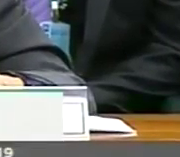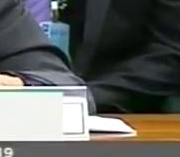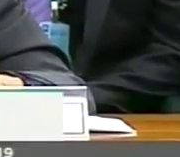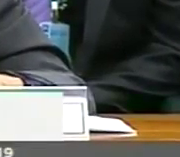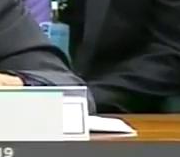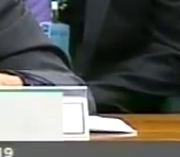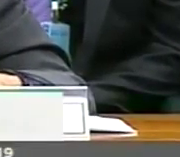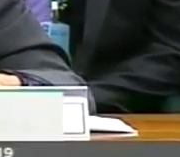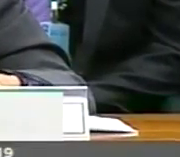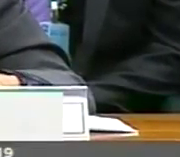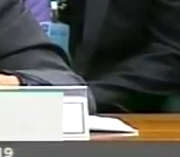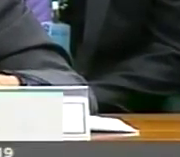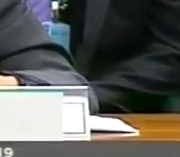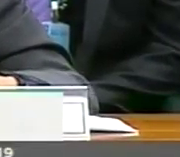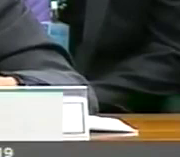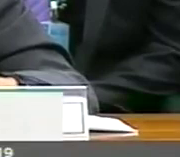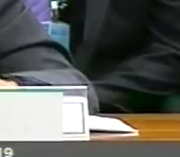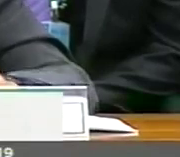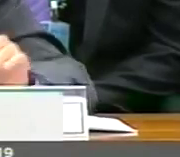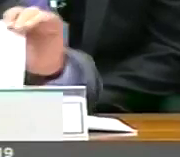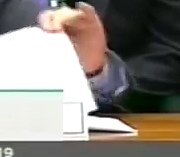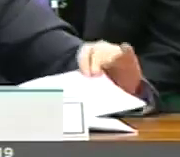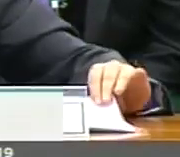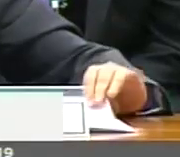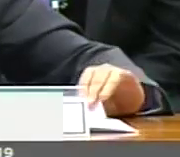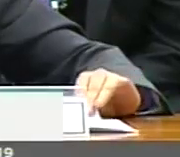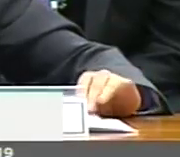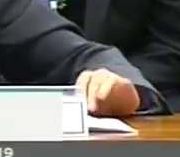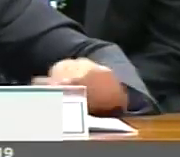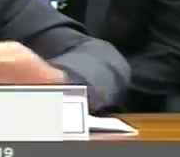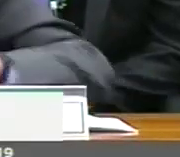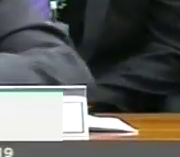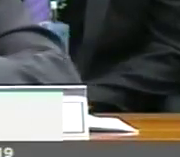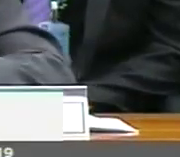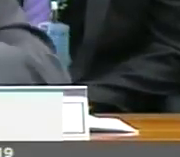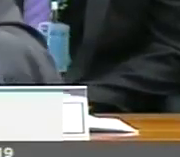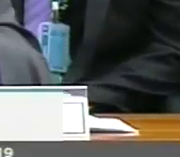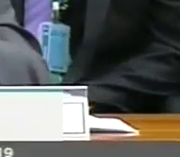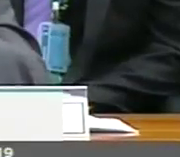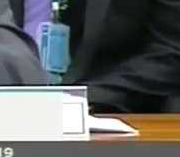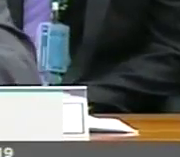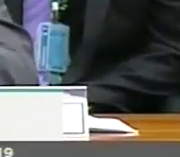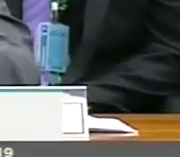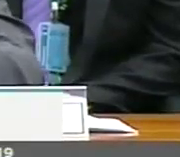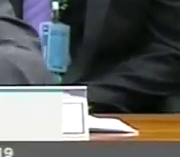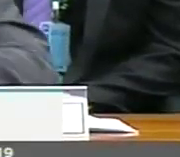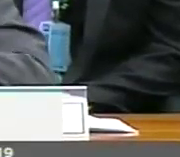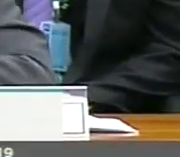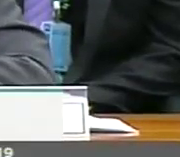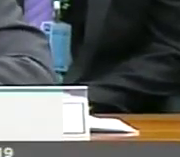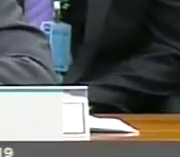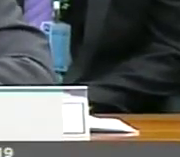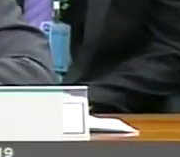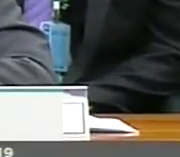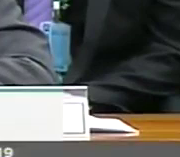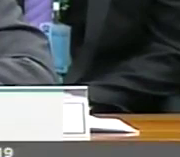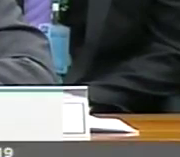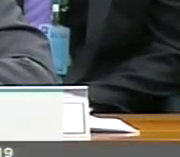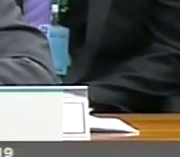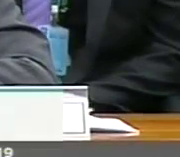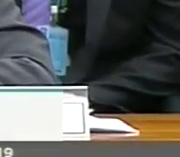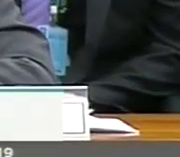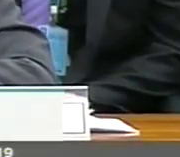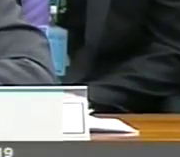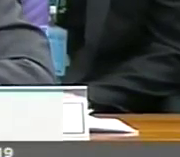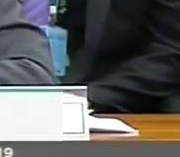argumentos suficientes para questionar o conteúdo da peça, atacando-se a forma, esquecendo-se do